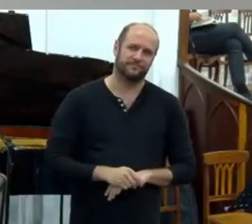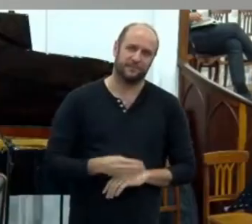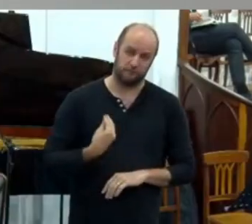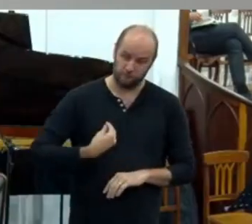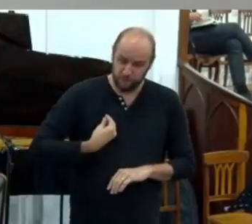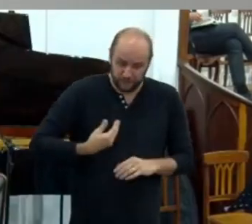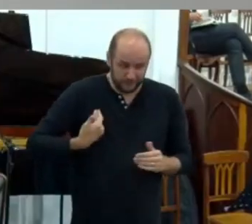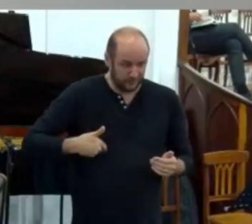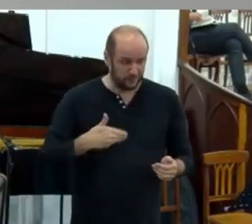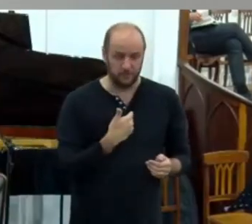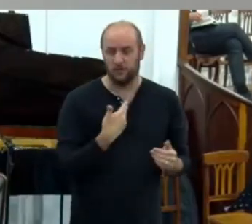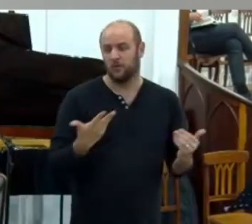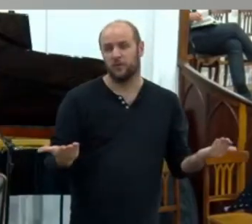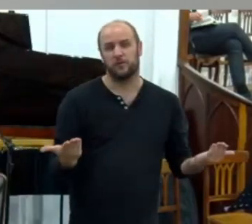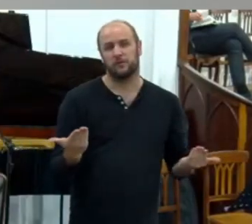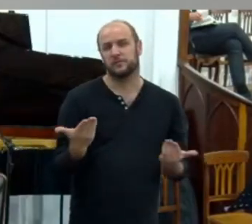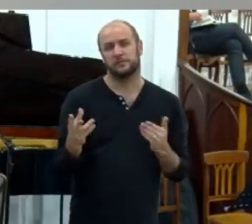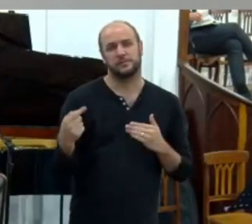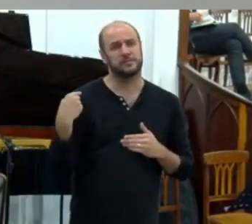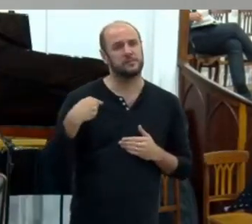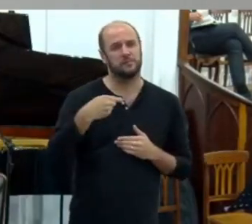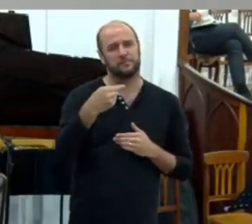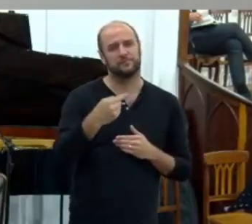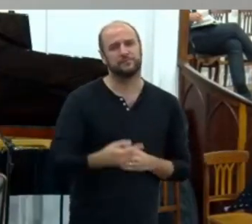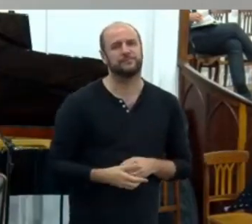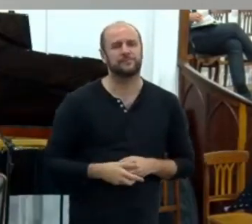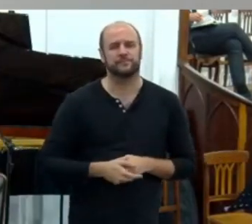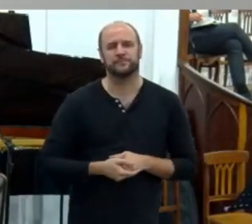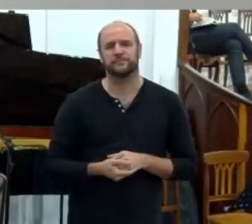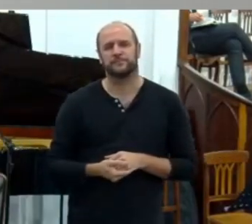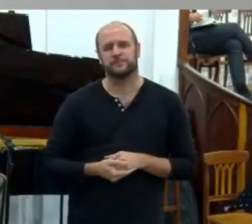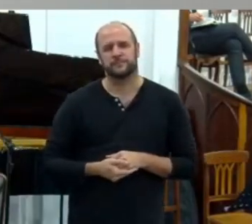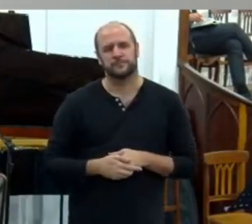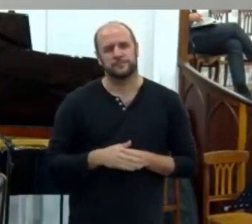nossa vida e em nossa semana.